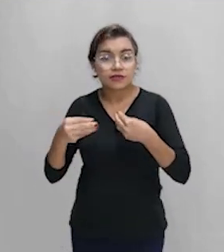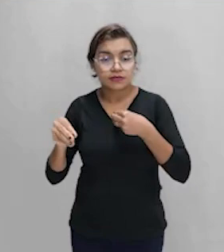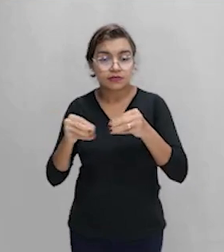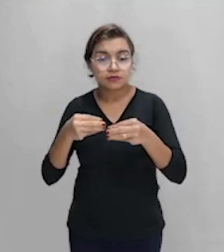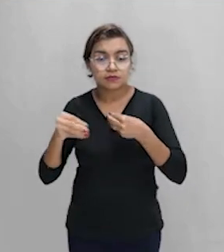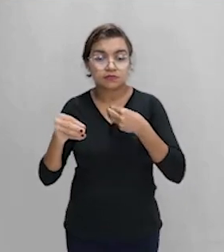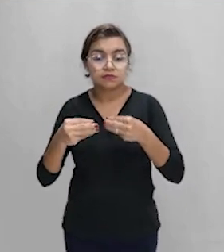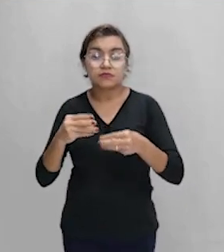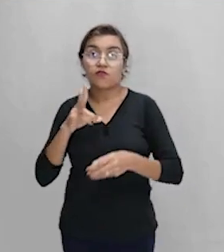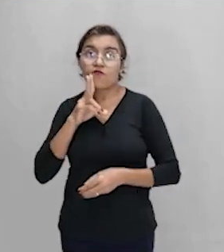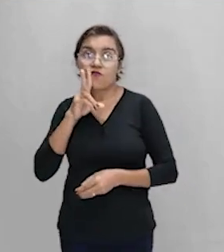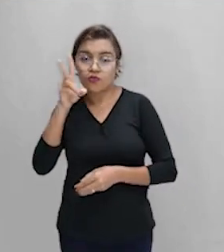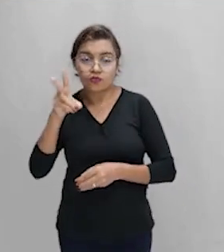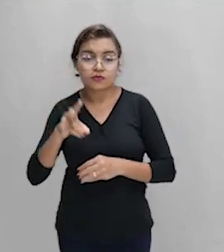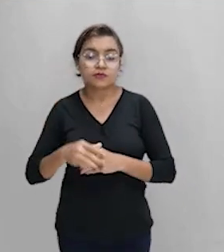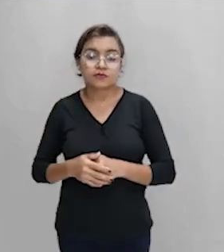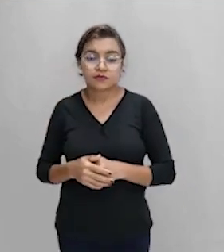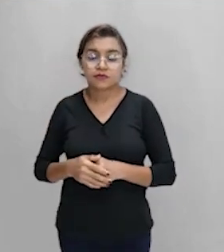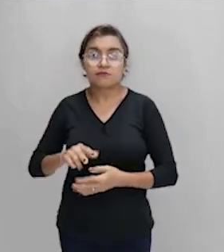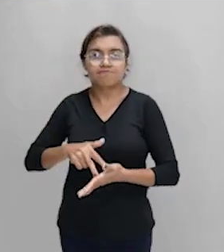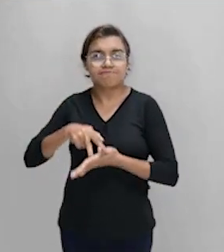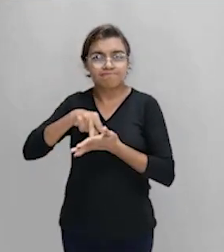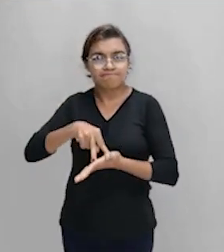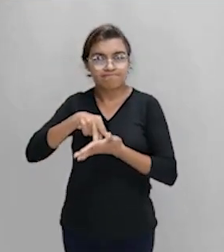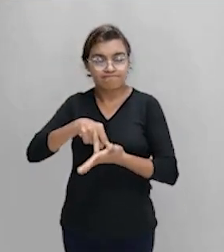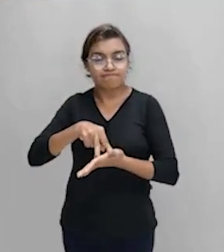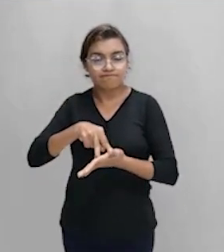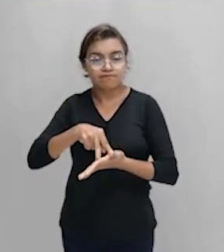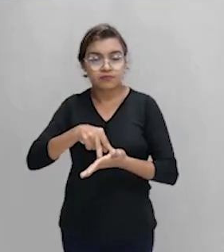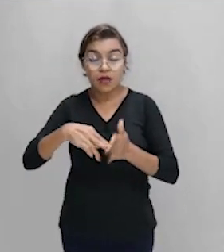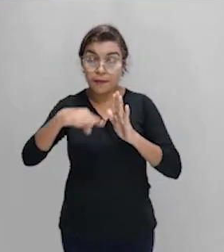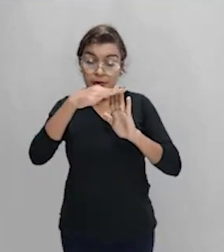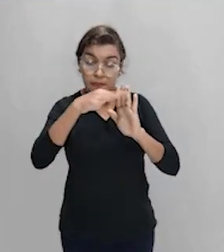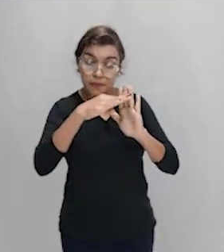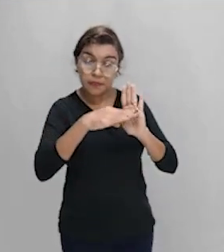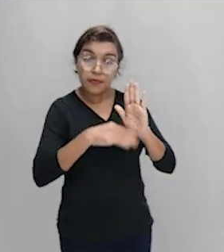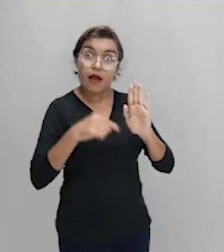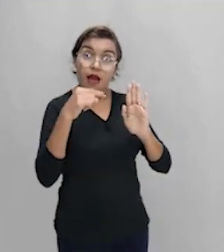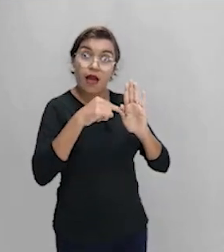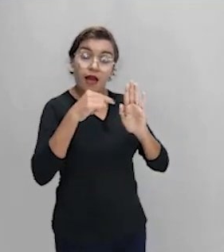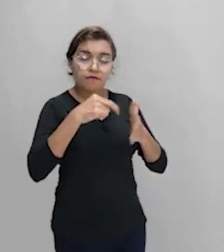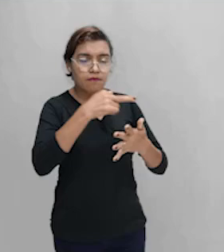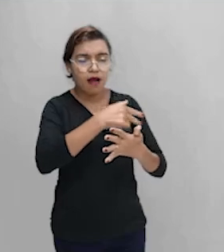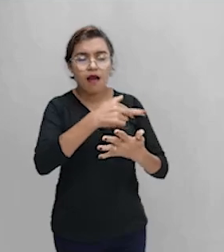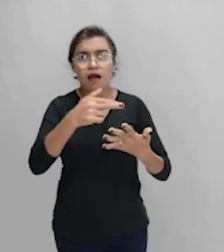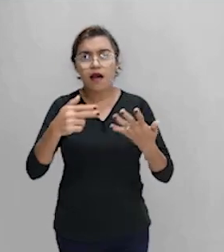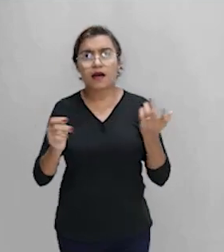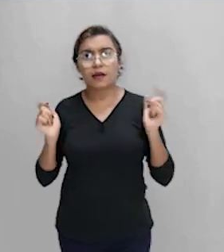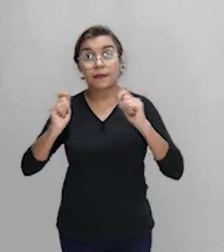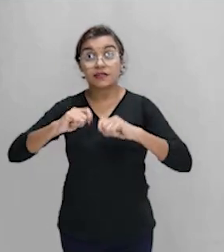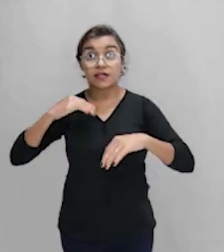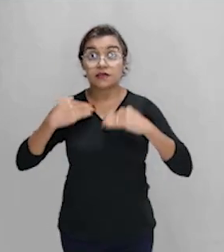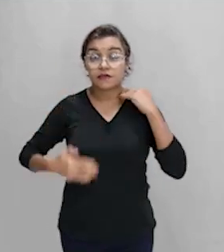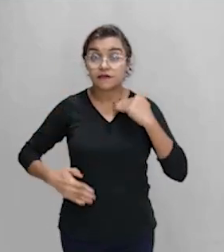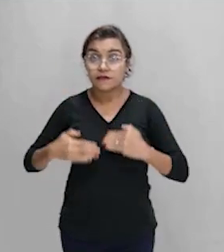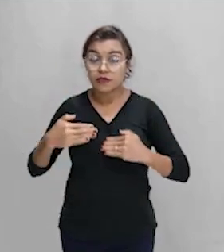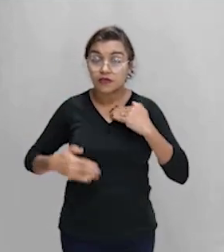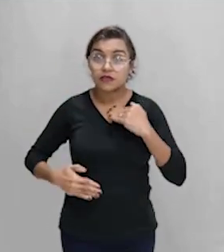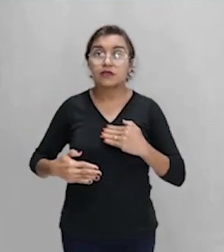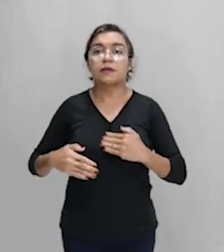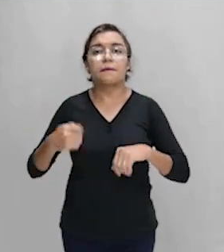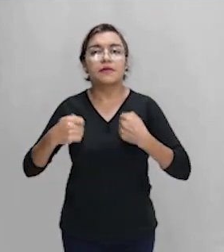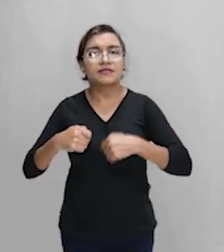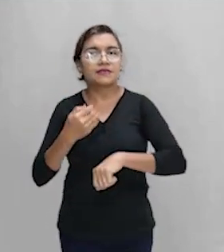flexibilidade, força, resistência. Essas são as capacidades físicas que, através de um bom